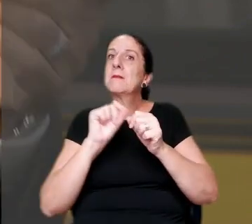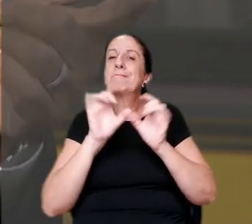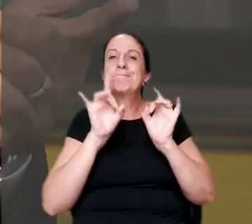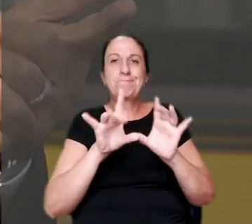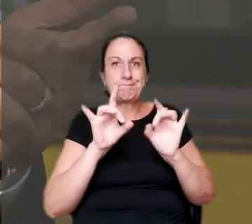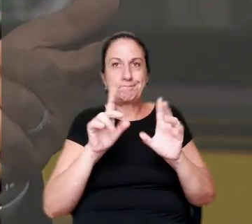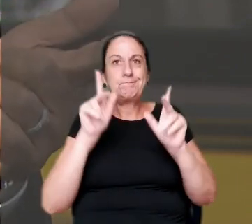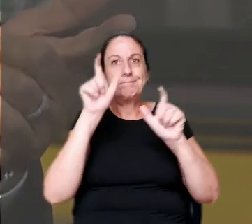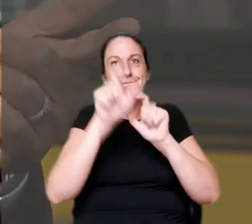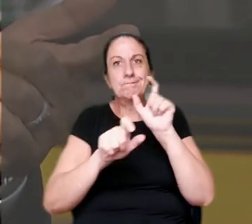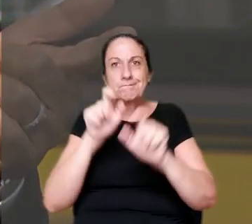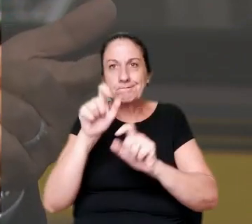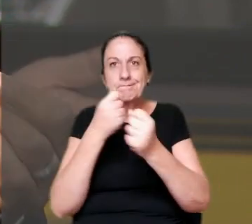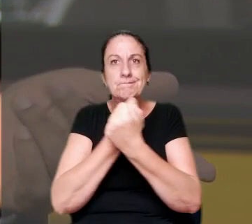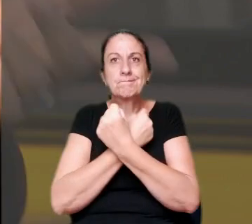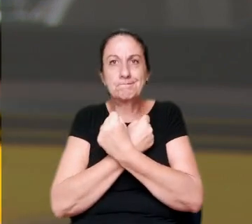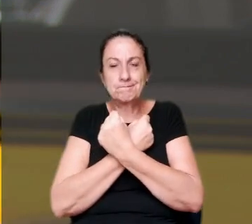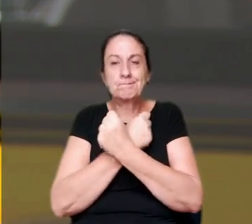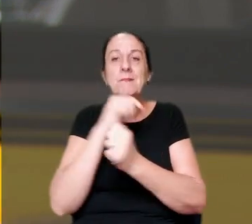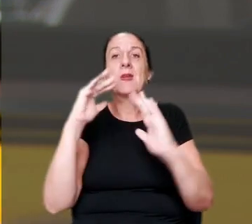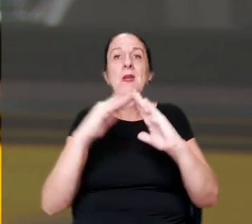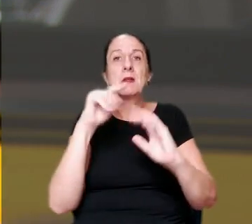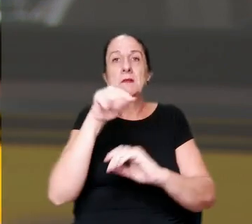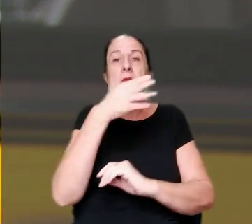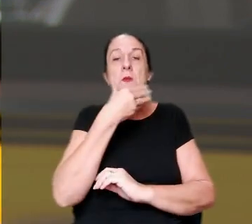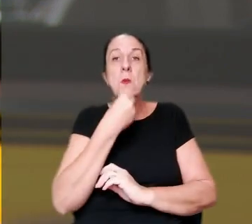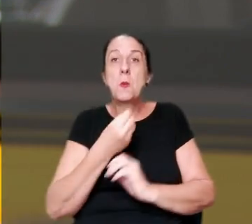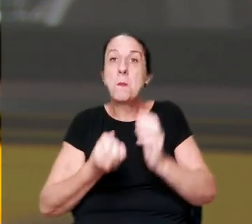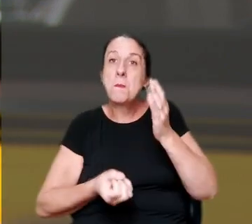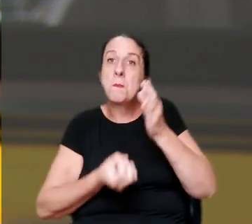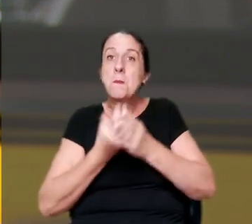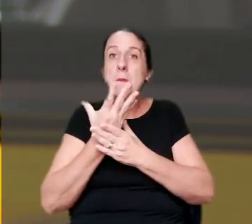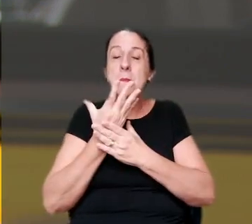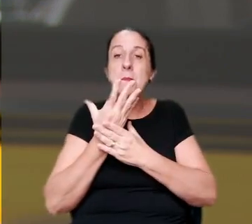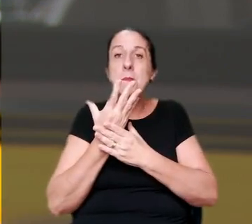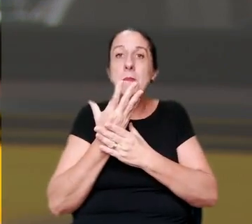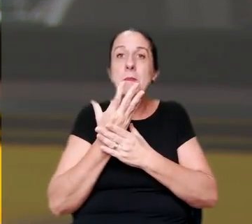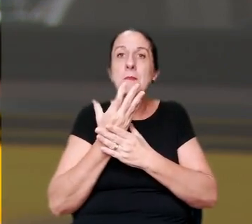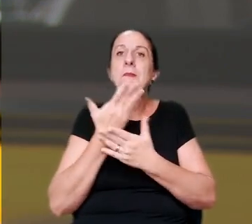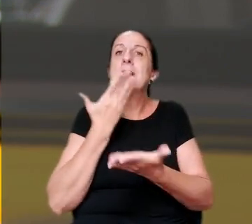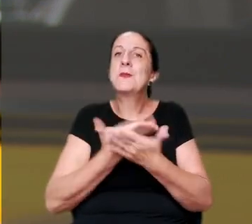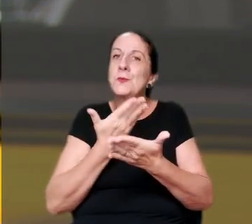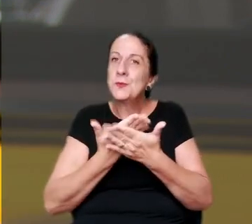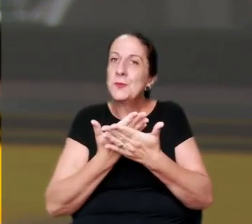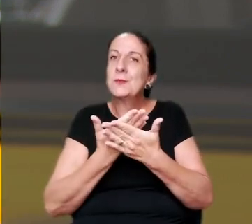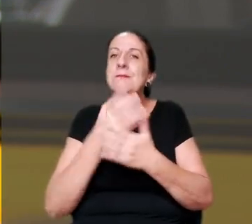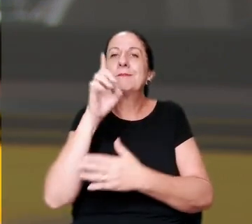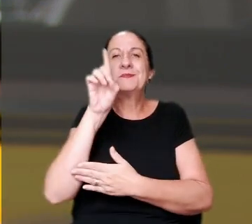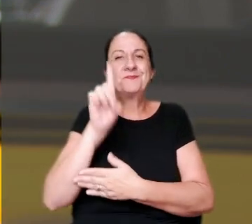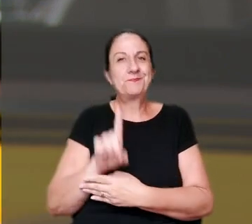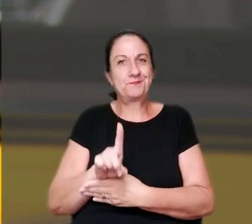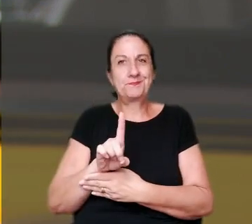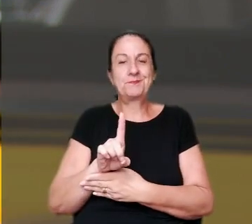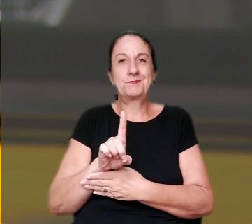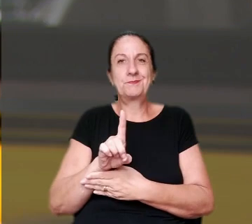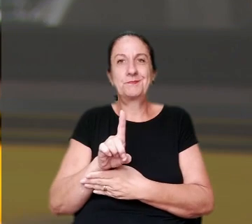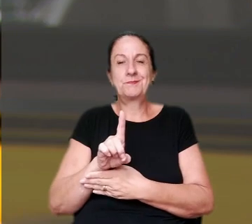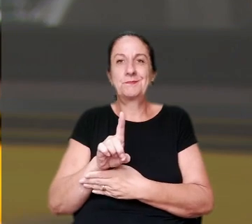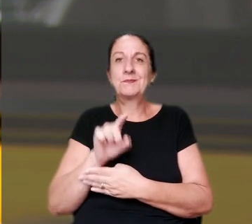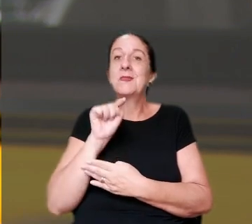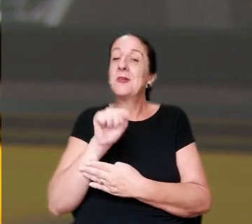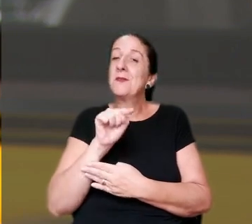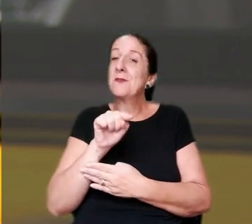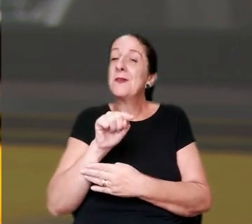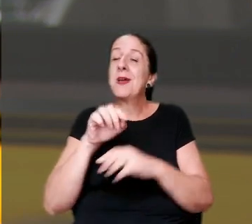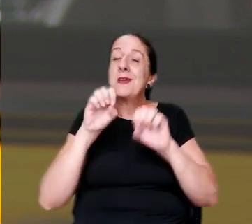fazia tráfico de escravos. E na casa desse homem apareceu um estudante de direito que